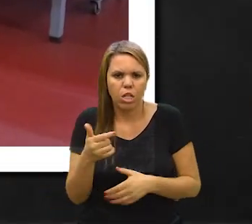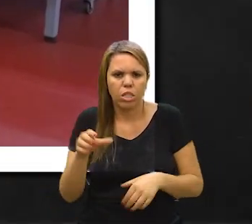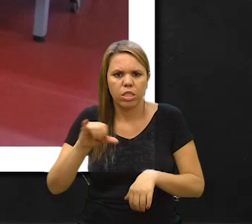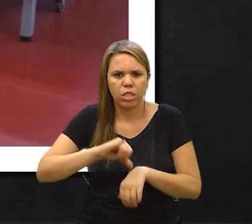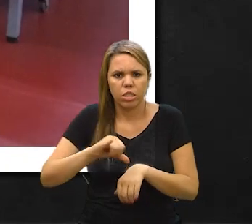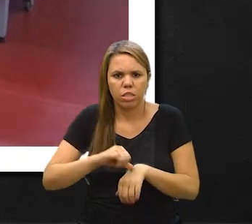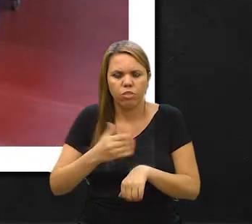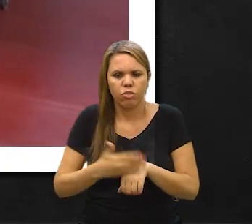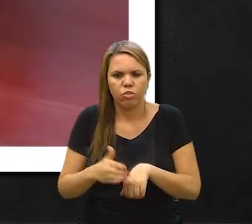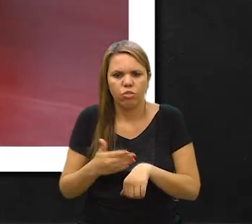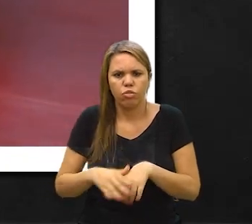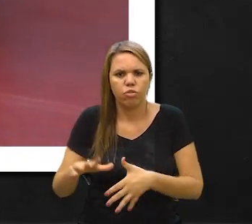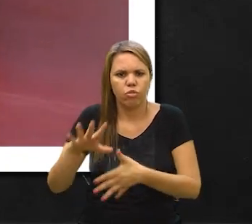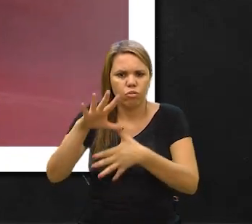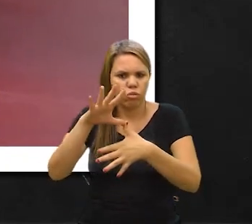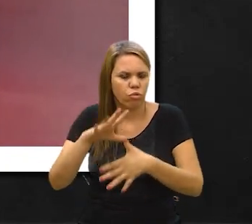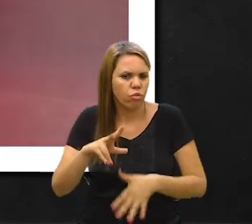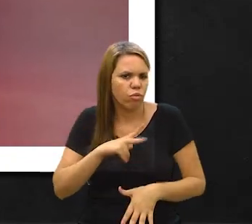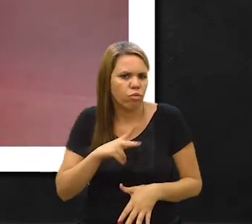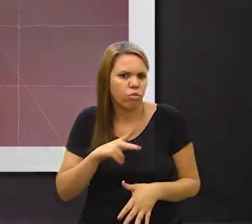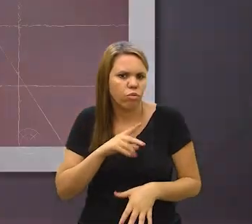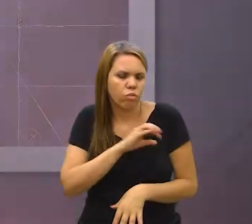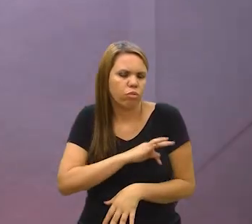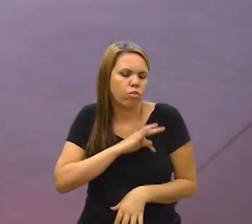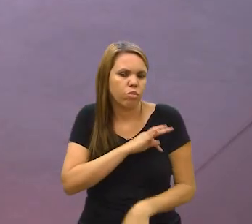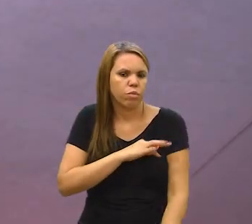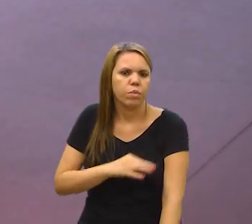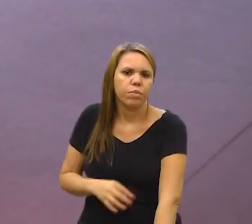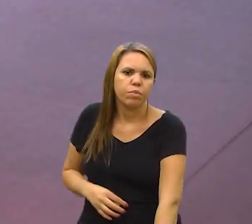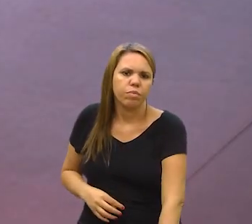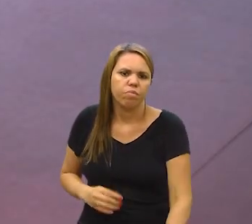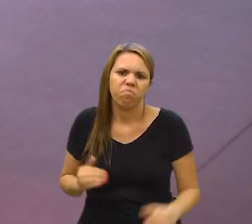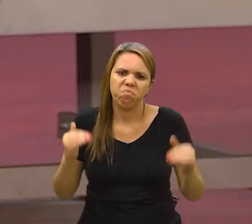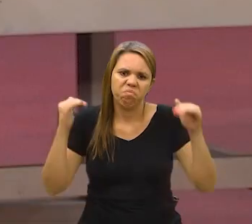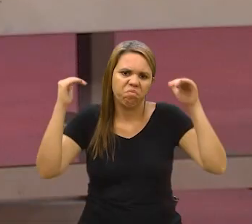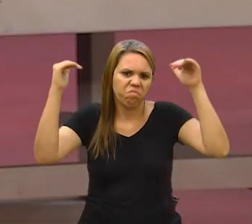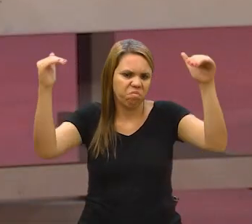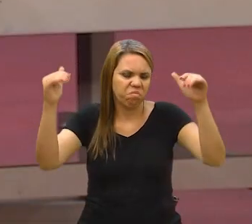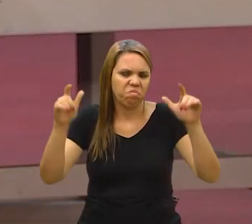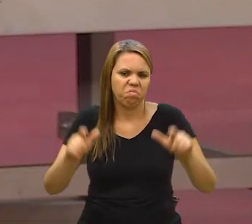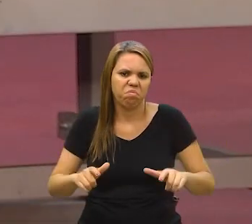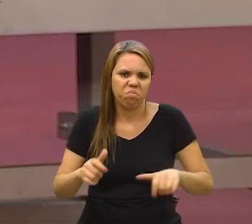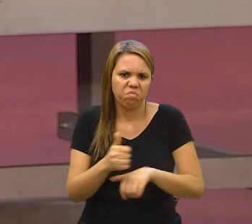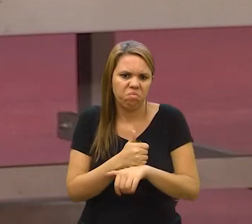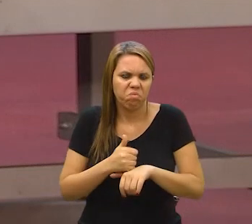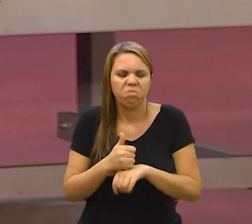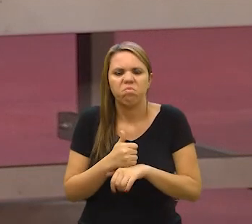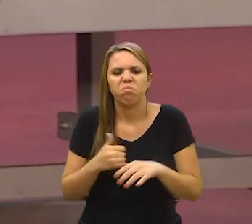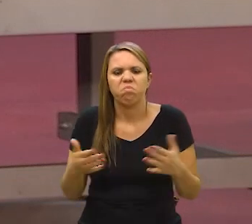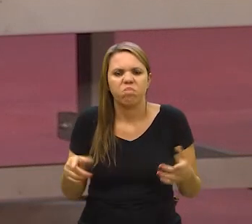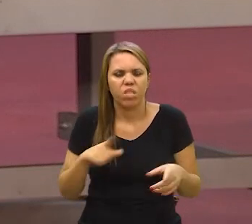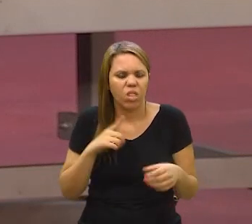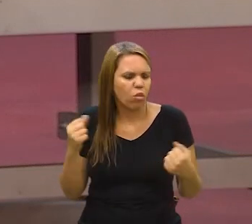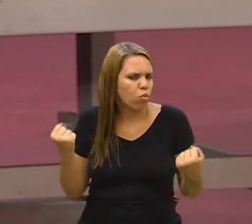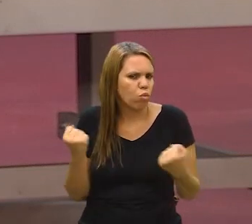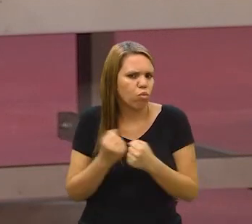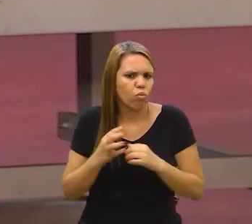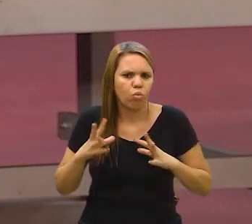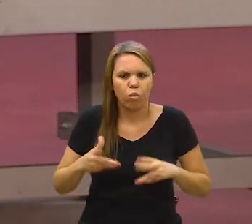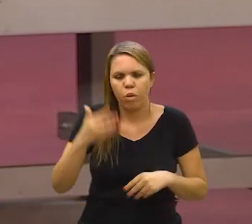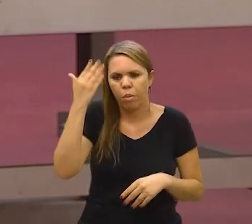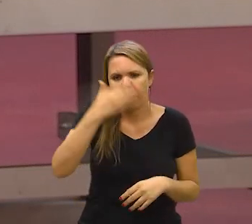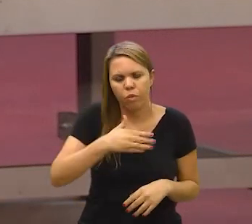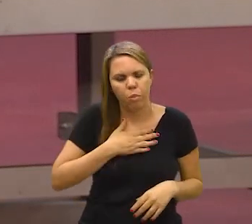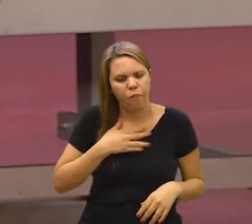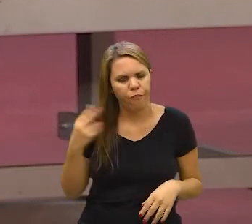de treinamento da América Latina, centro privado, com um técnico de altíssimo nível. Então acho que eu tive todo esse suporte para provar